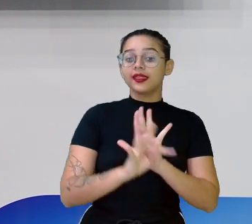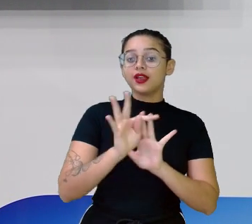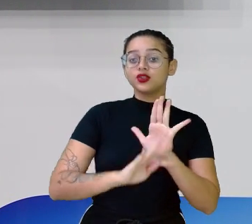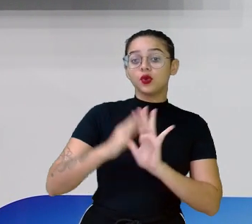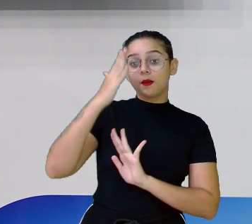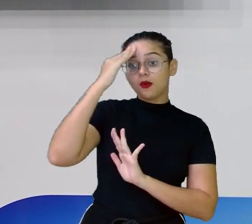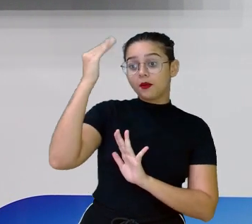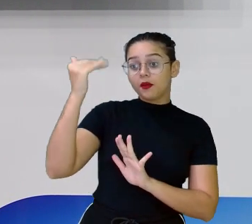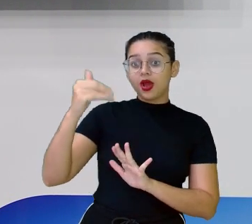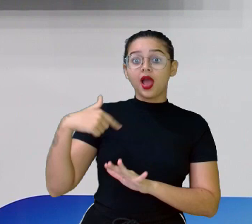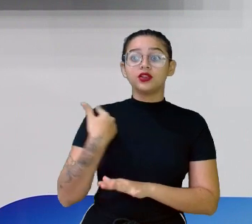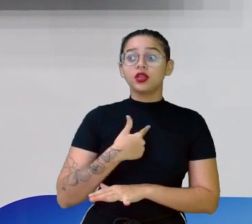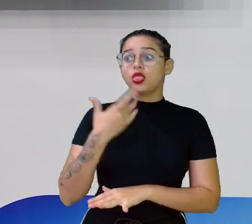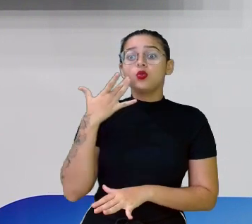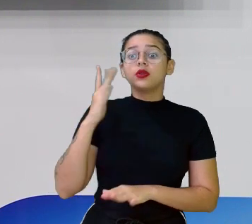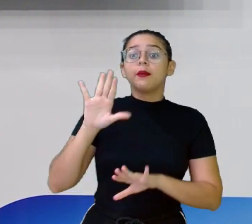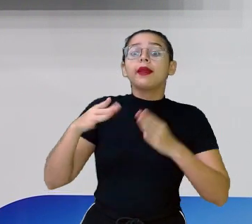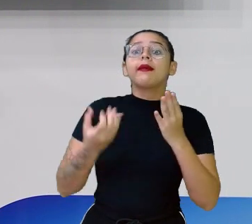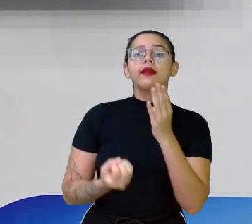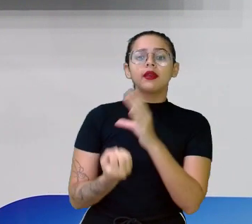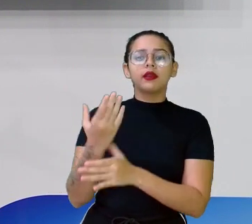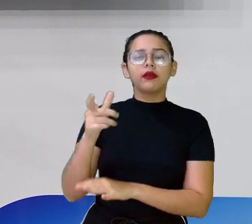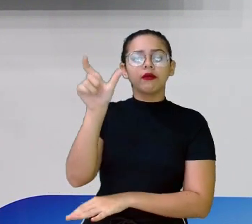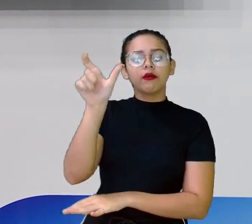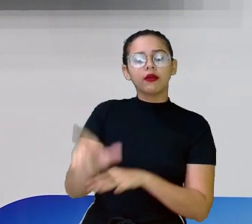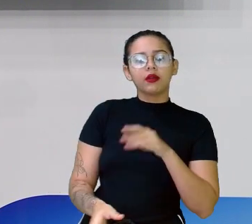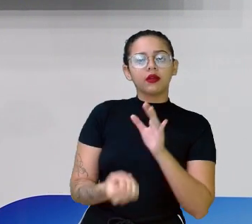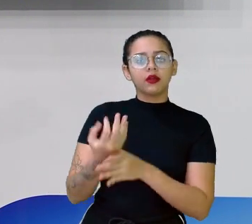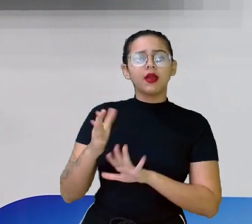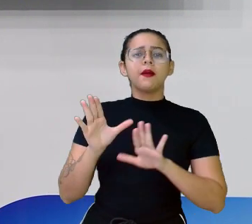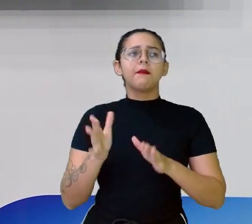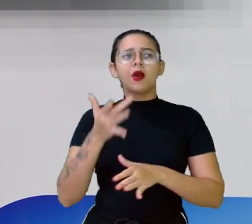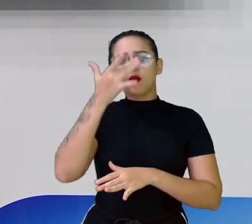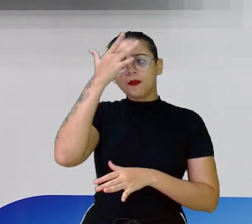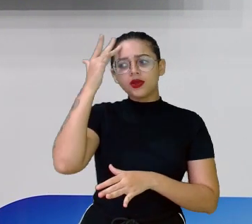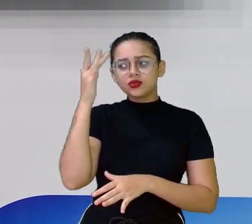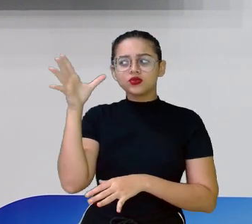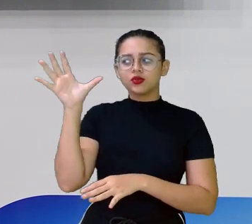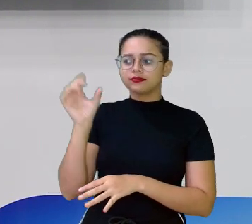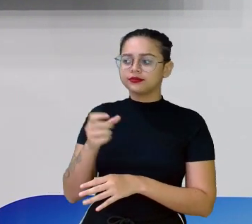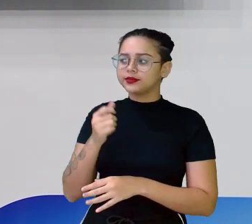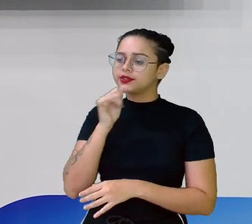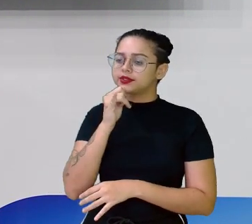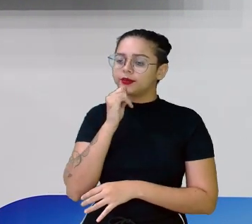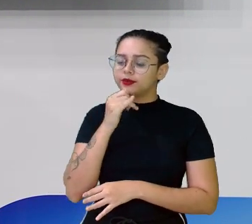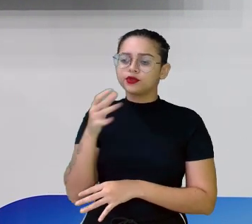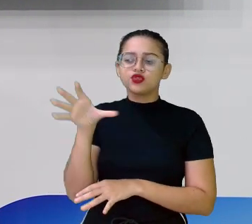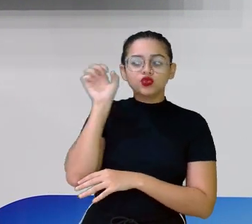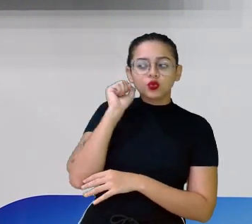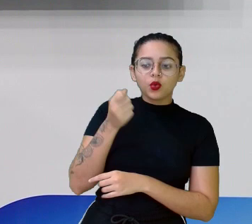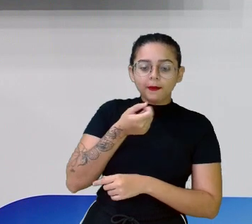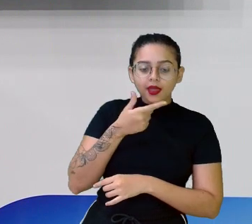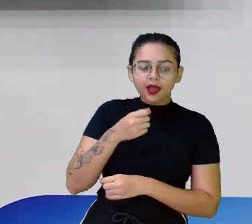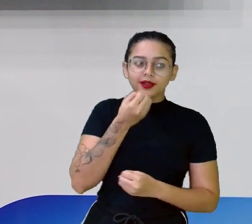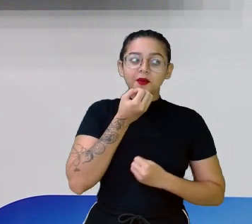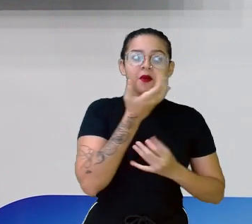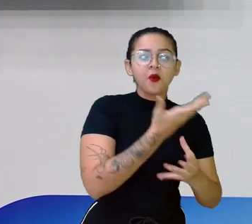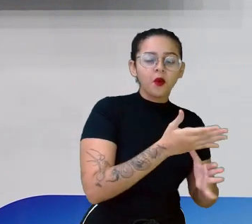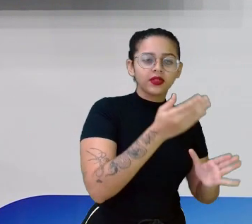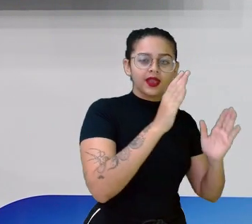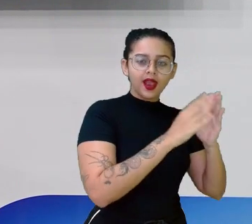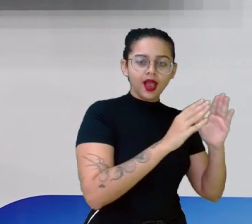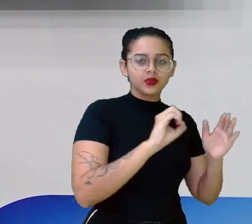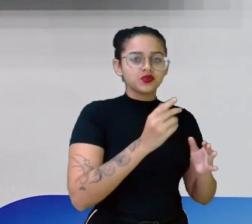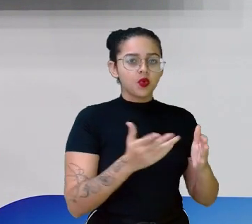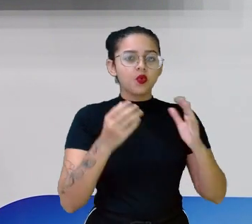sabe quem teve a ideia, quem criou. Participação de uma pessoa, escutou aqui, gostou, aí conta em casa, aquela pessoa que escutou